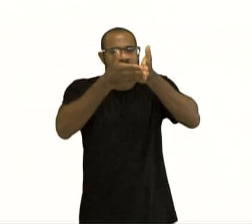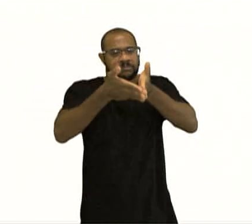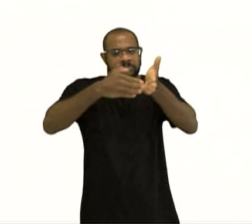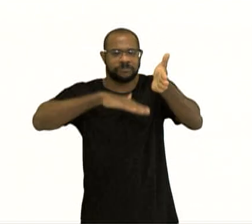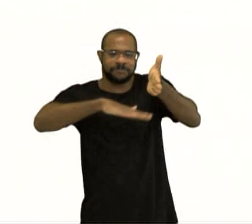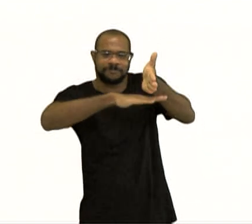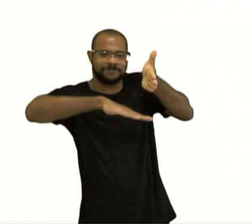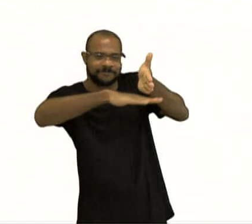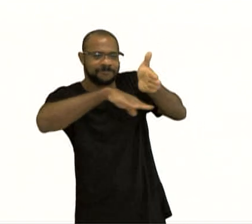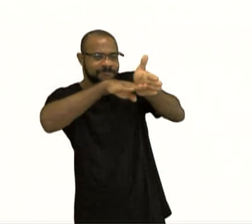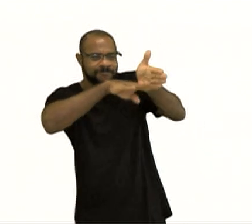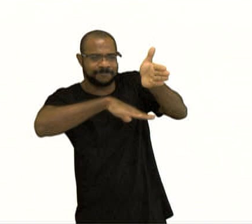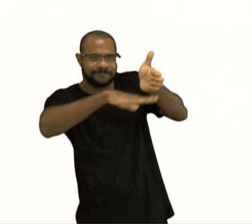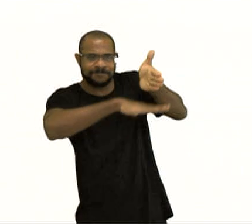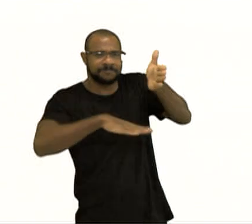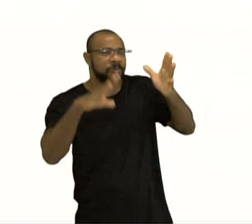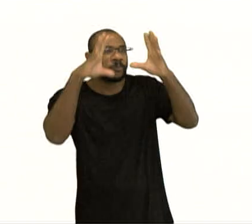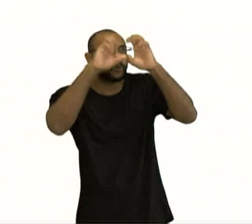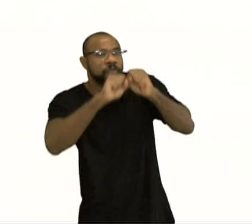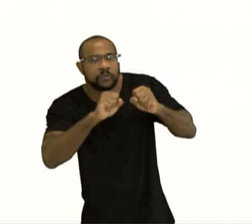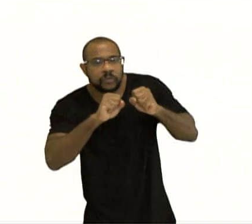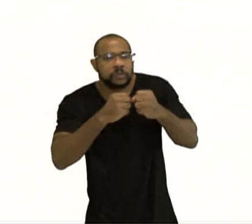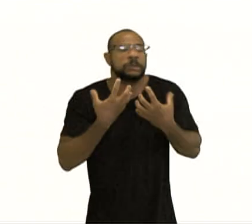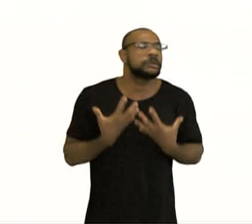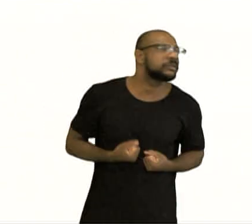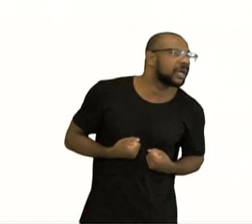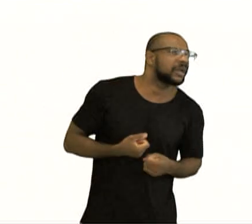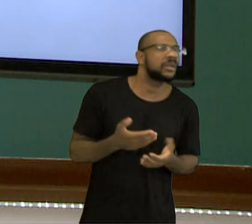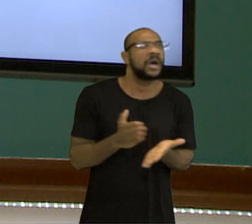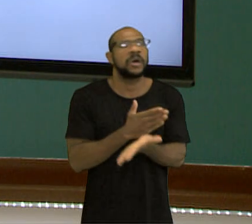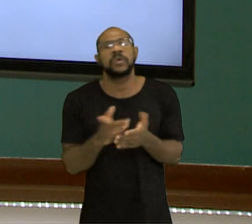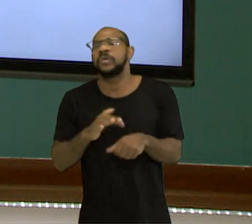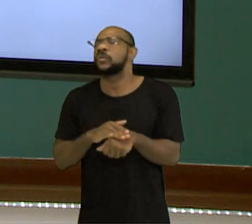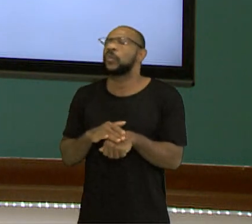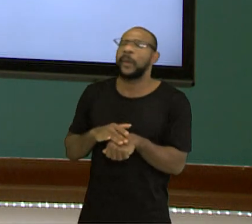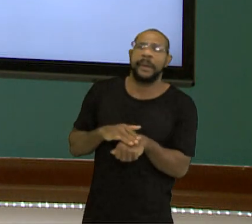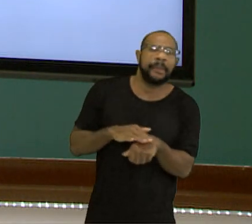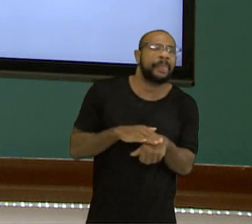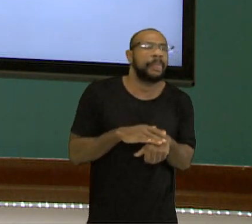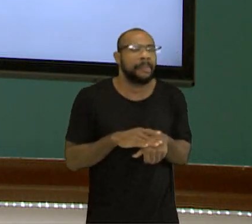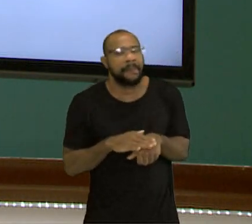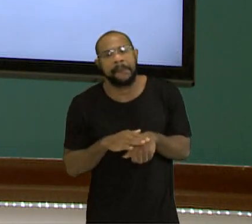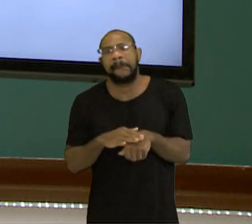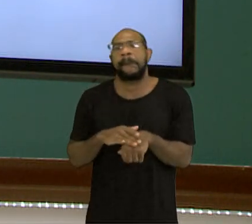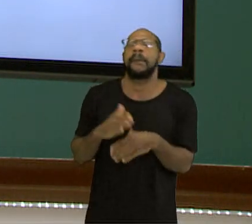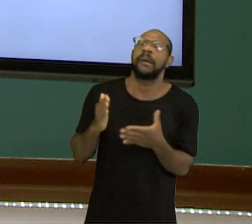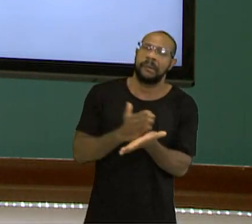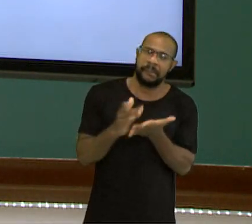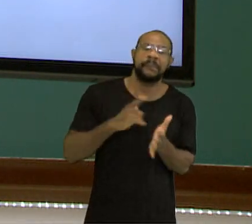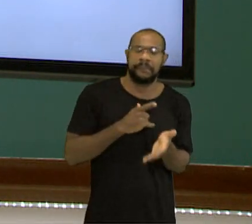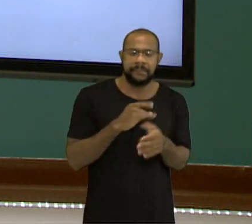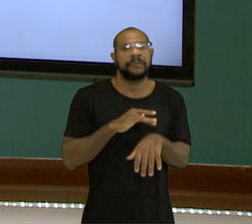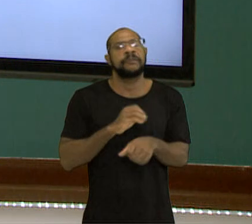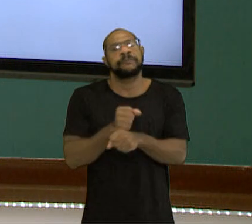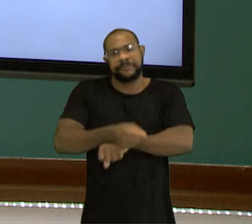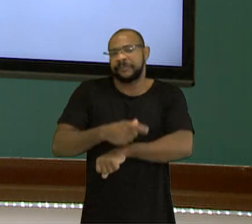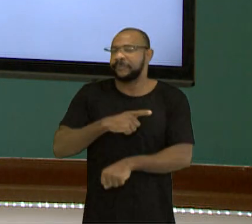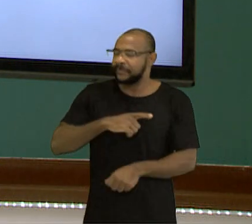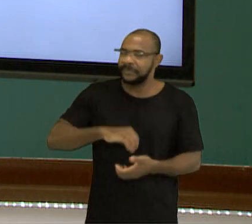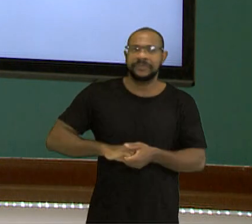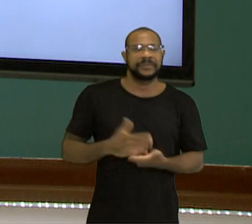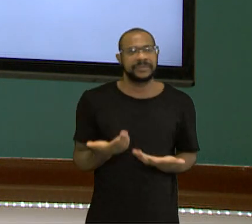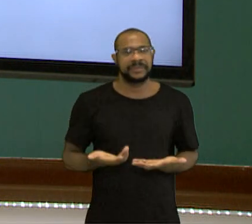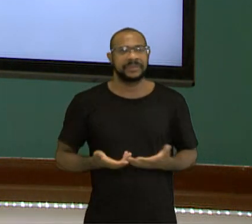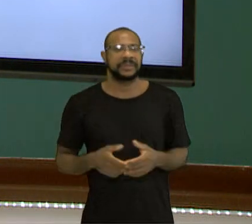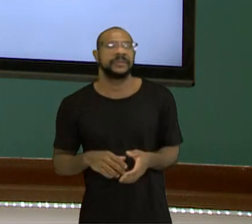chegavam confusos aqui, cansados, alguns doentes, alguns haviam falecido ao longo dessa travessia, simplesmente jogavam os corpos